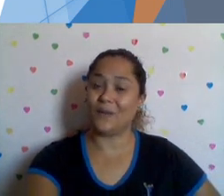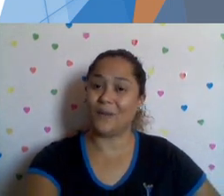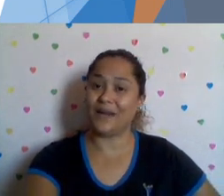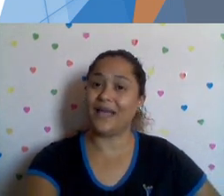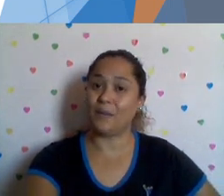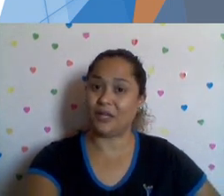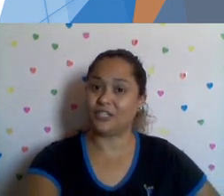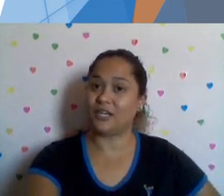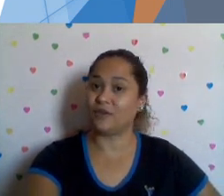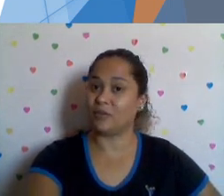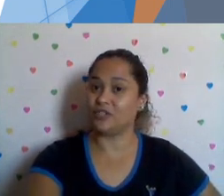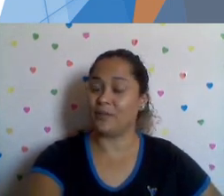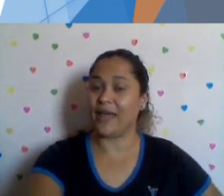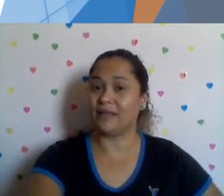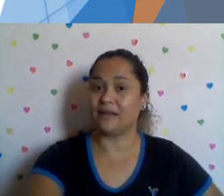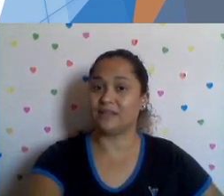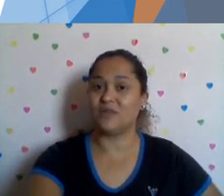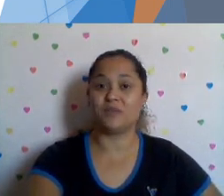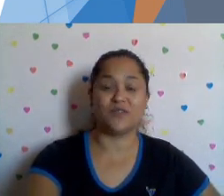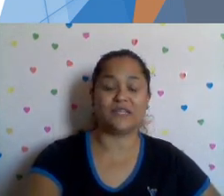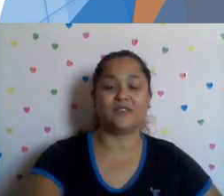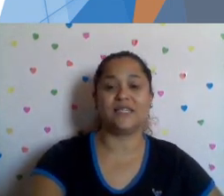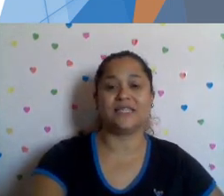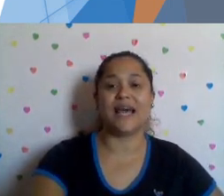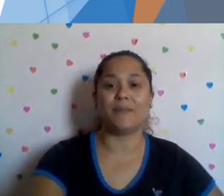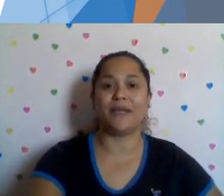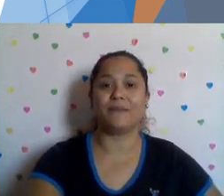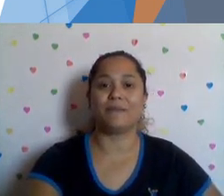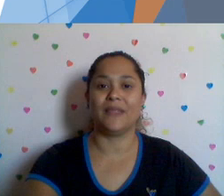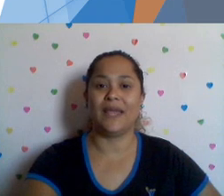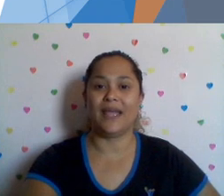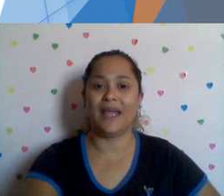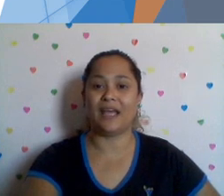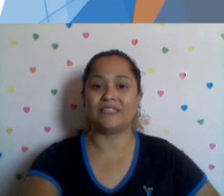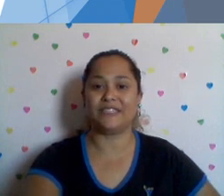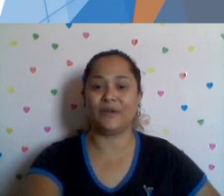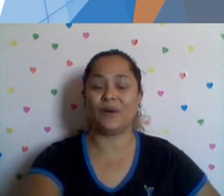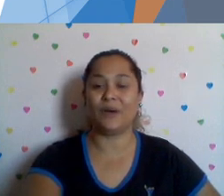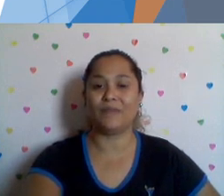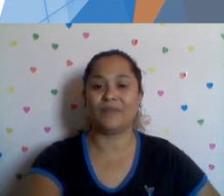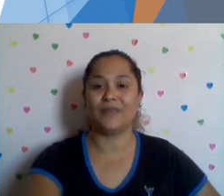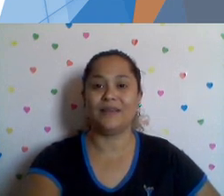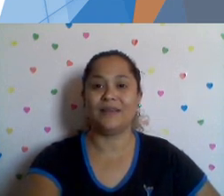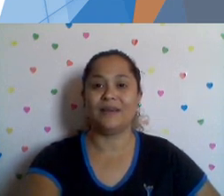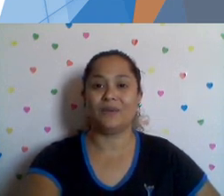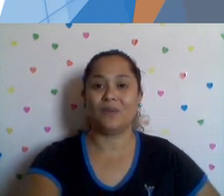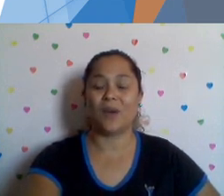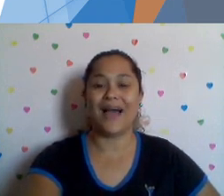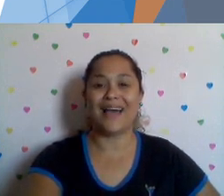Vamos agora repetir as formas geométricas. Vamos ver se vocês sabem. Este é o